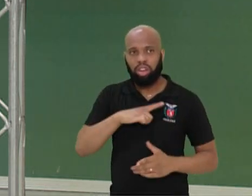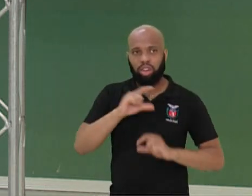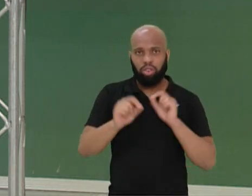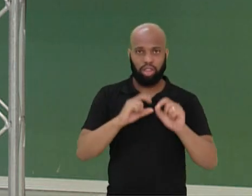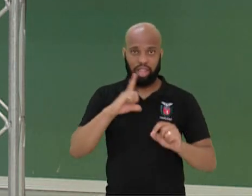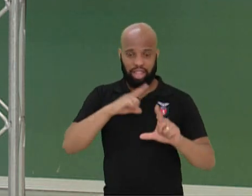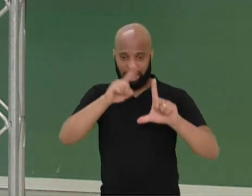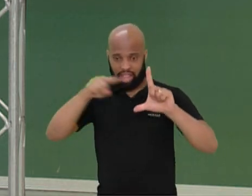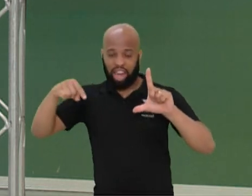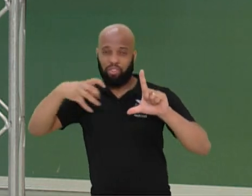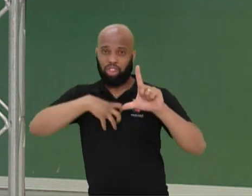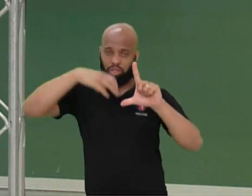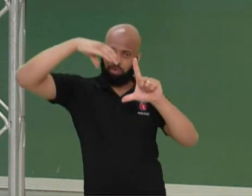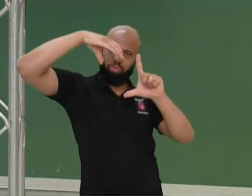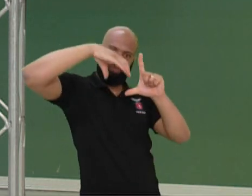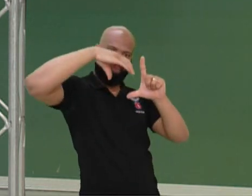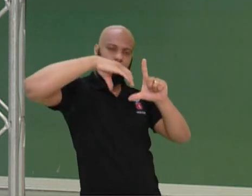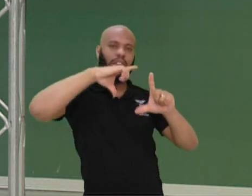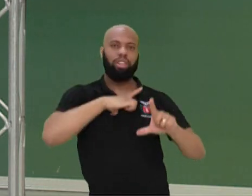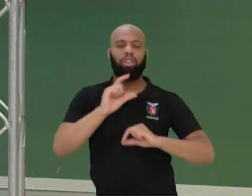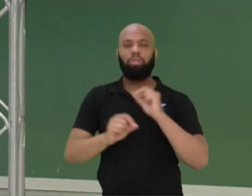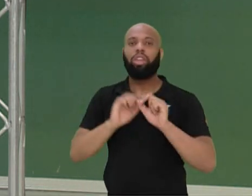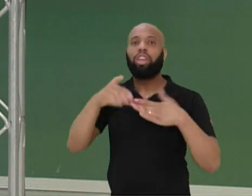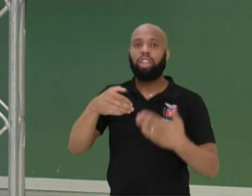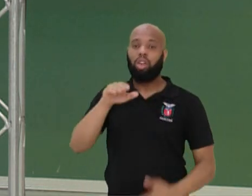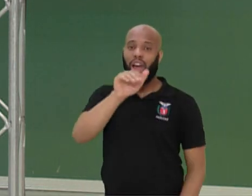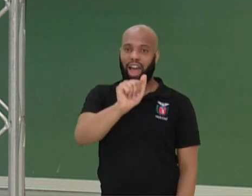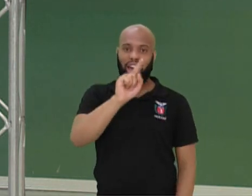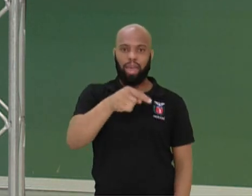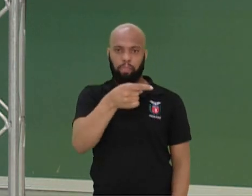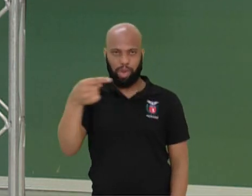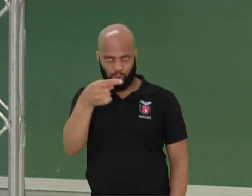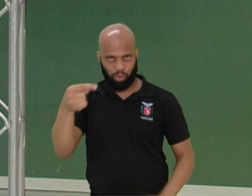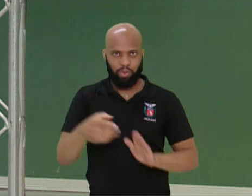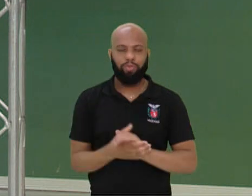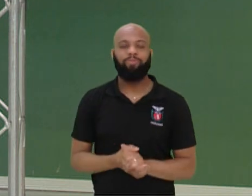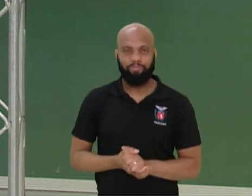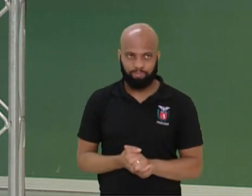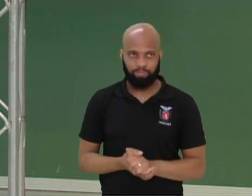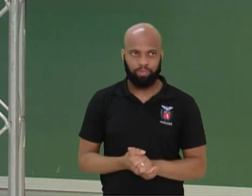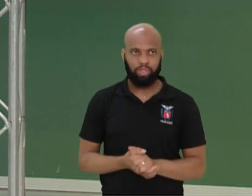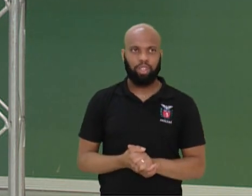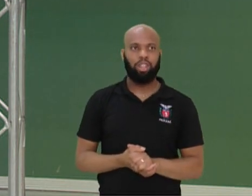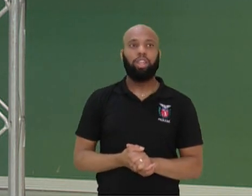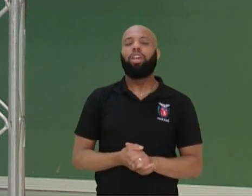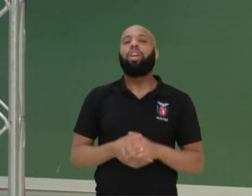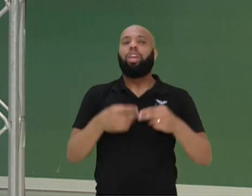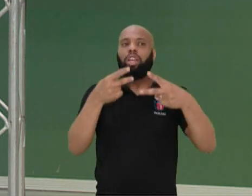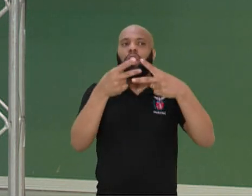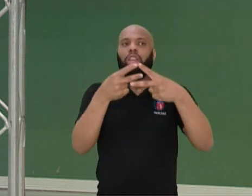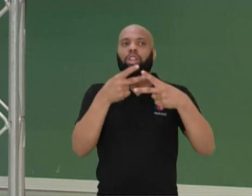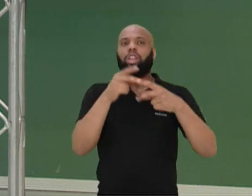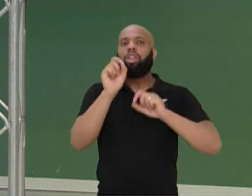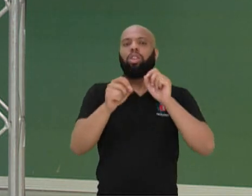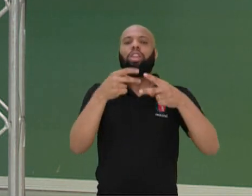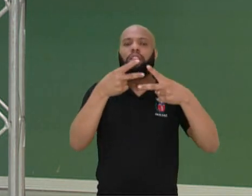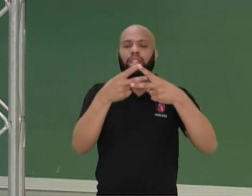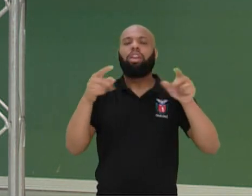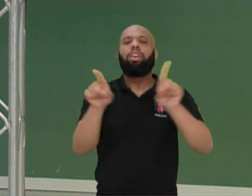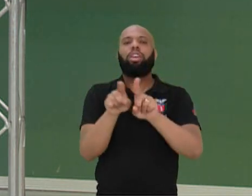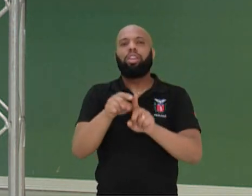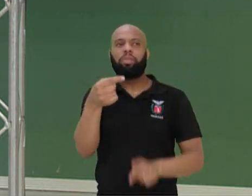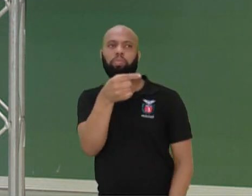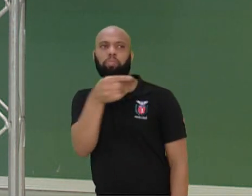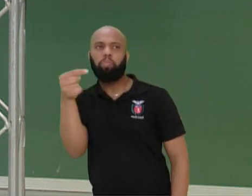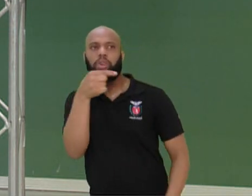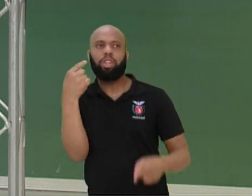com a concavidade voltada para baixo, então o A é negativo, certo? E o delta? O delta vai ser negativo também, porque